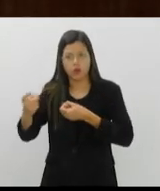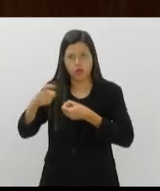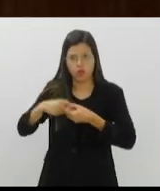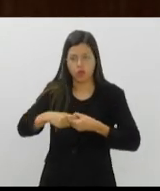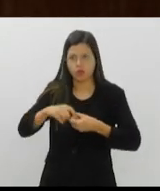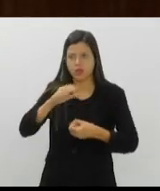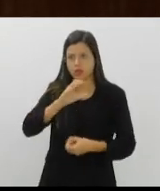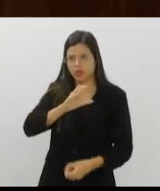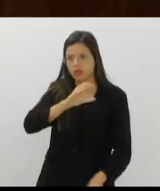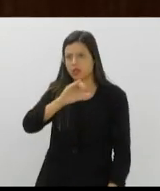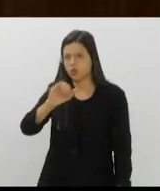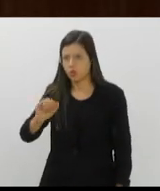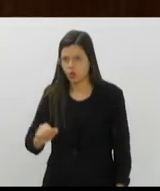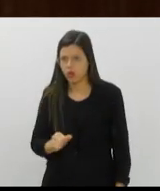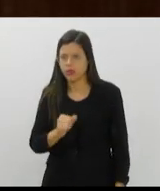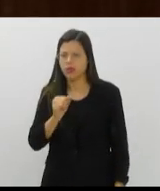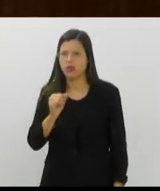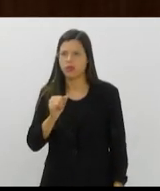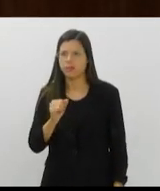CCJ,